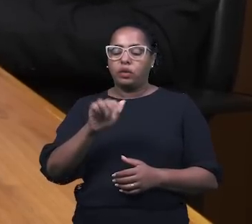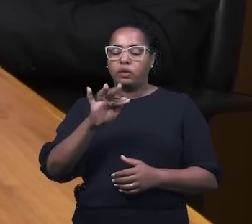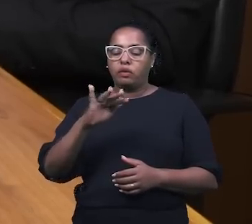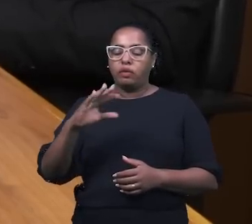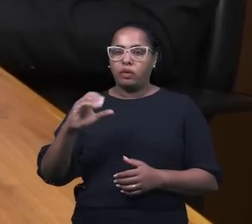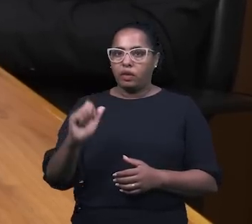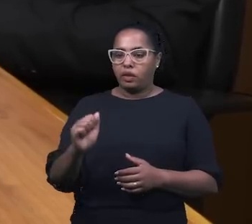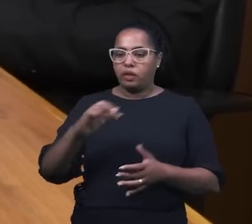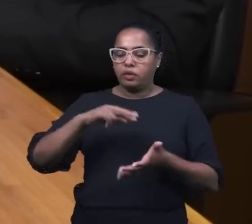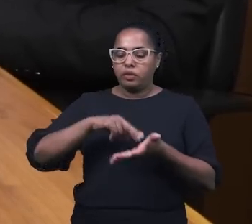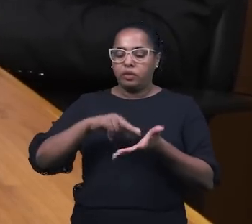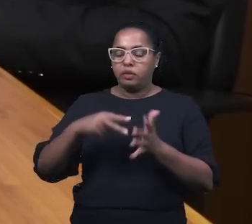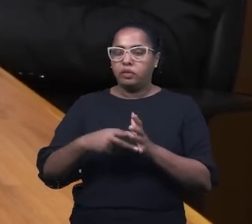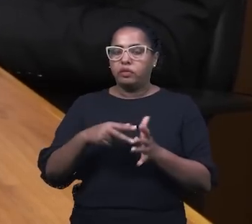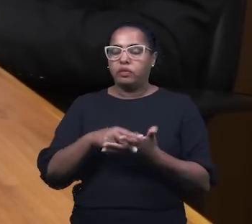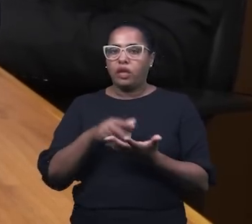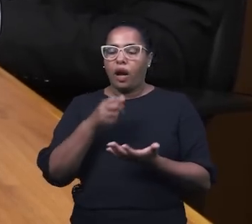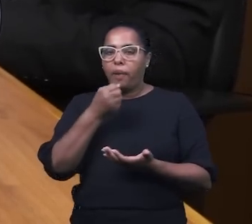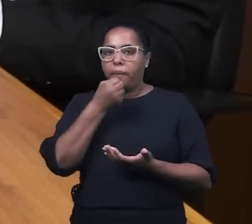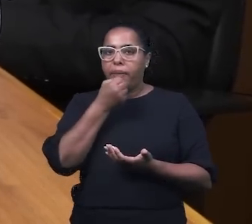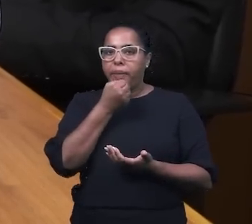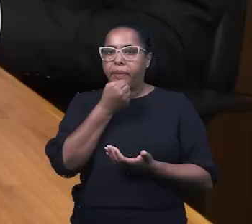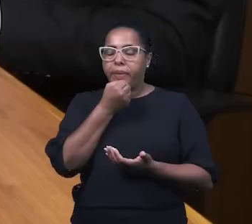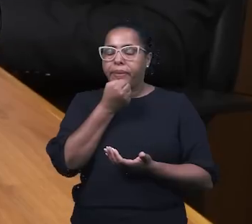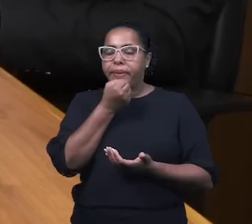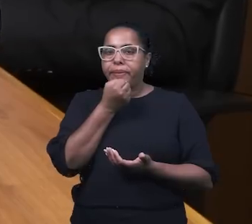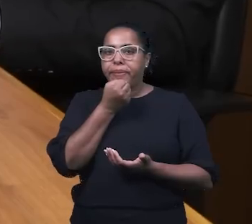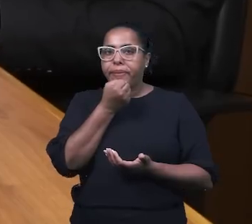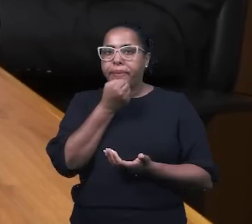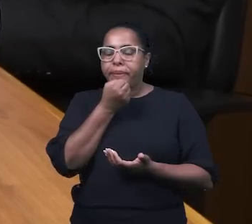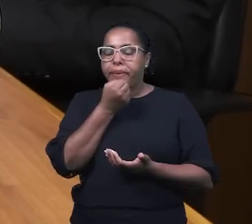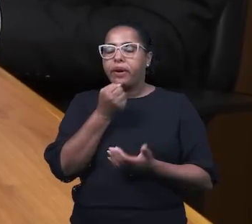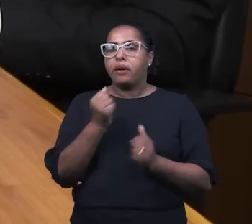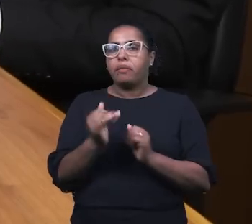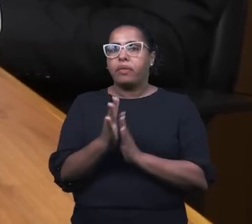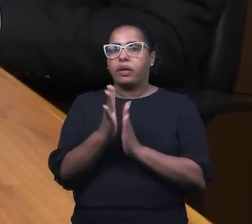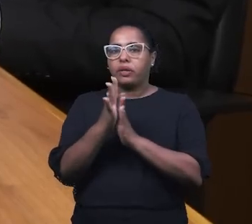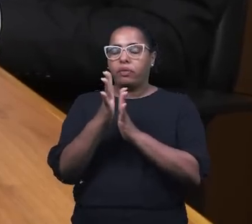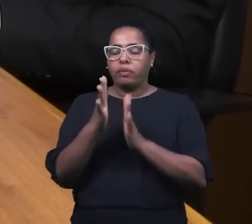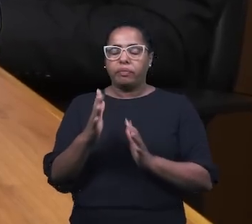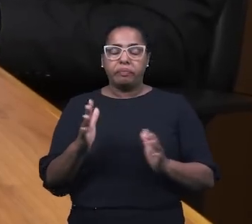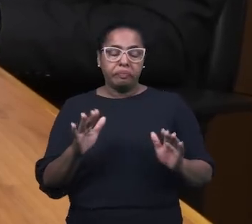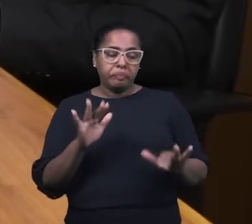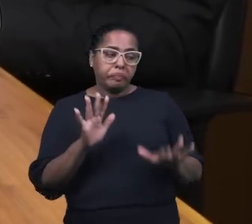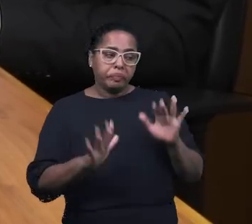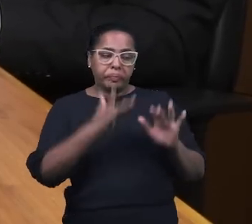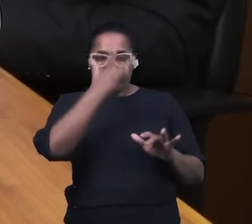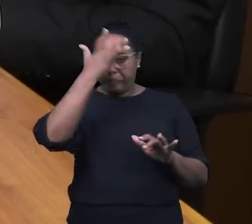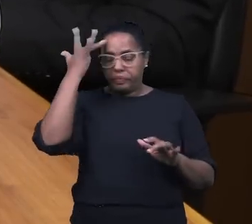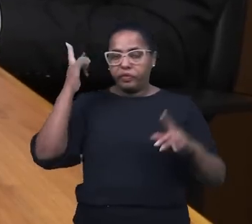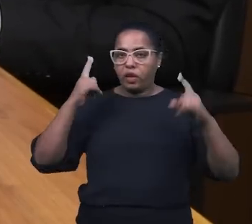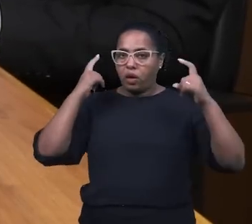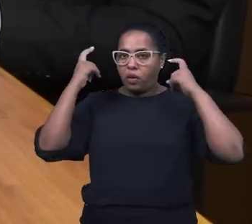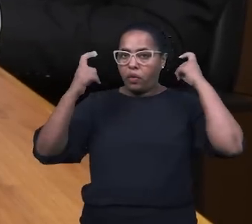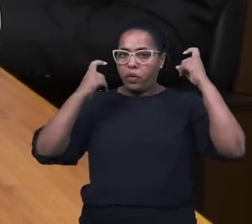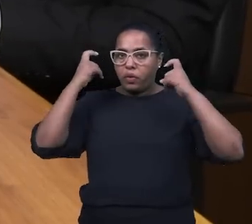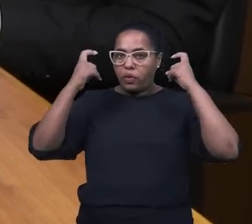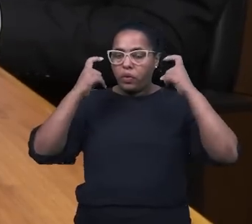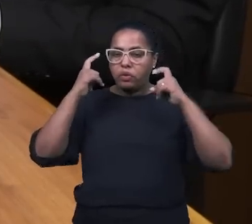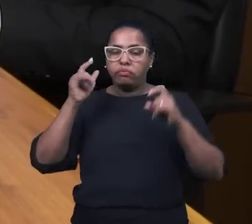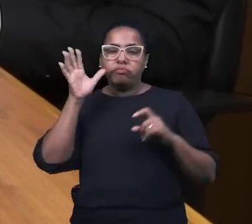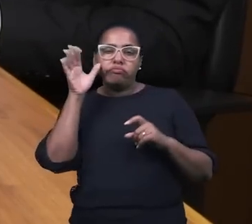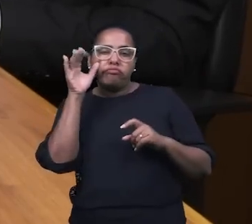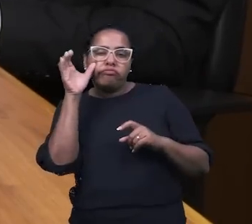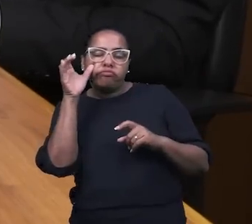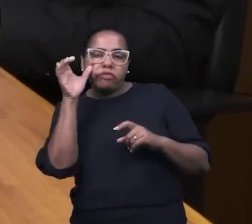hinos. Como é que é esse processo? Como é que funciona isso? Né? As pessoas às vezes têm a curiosidade de saber, porque a gente tem